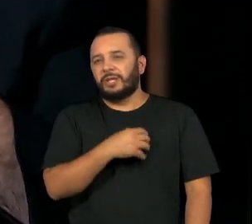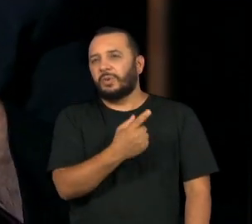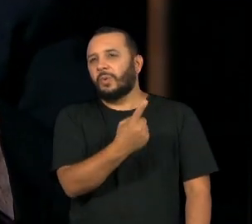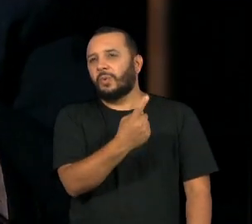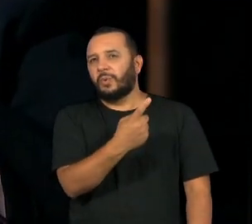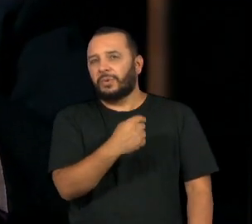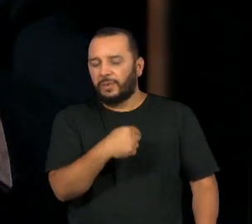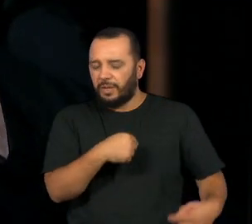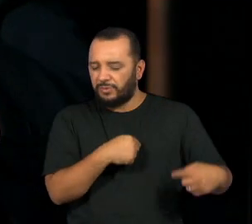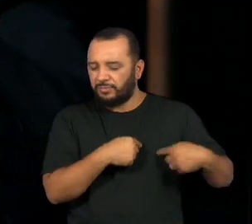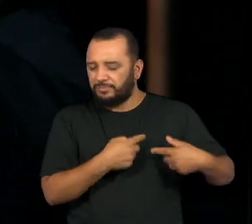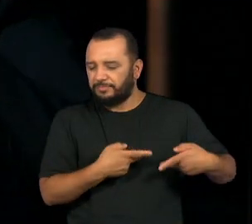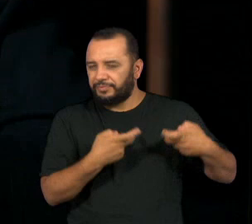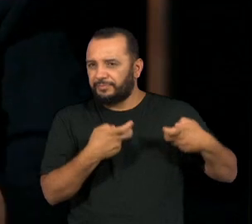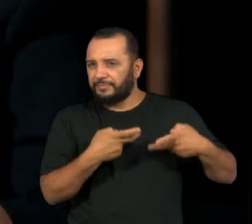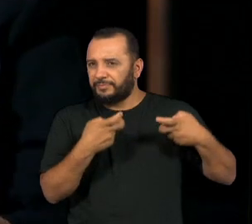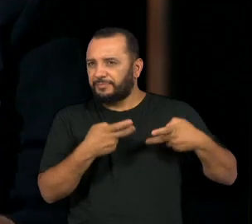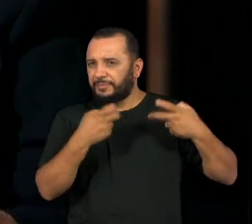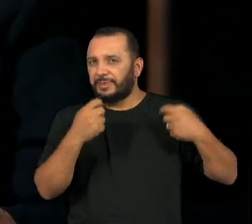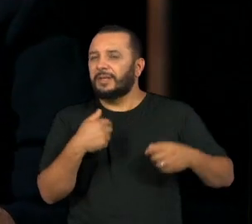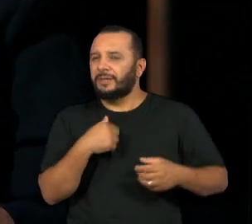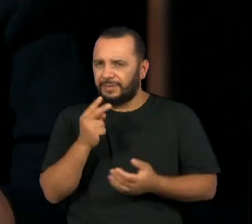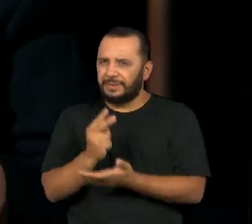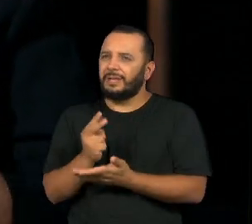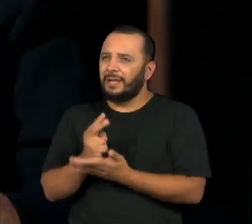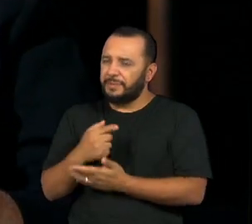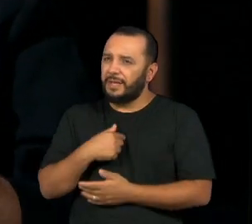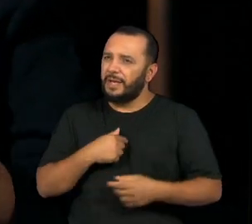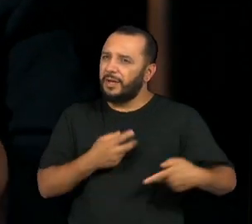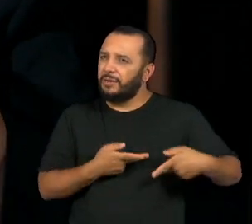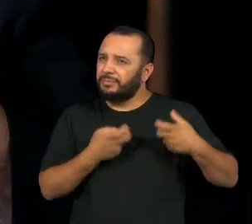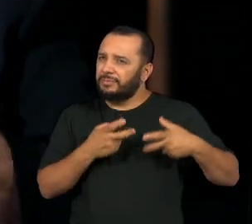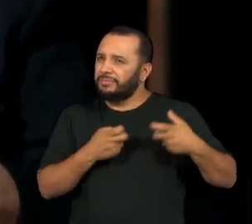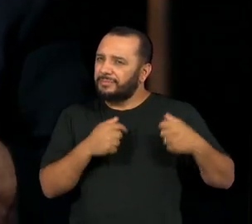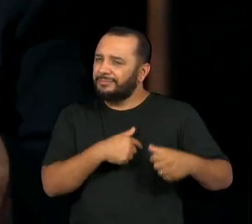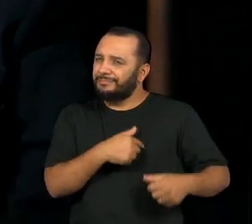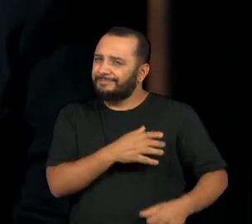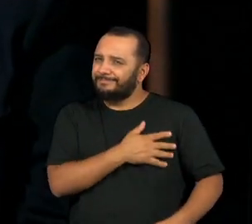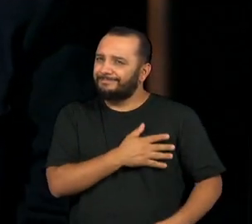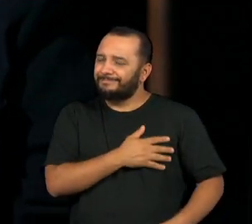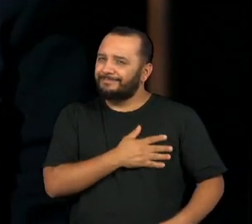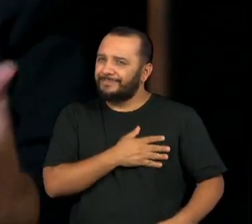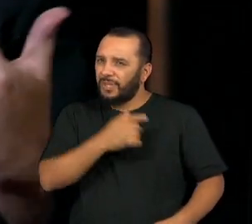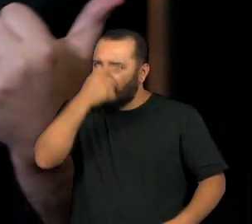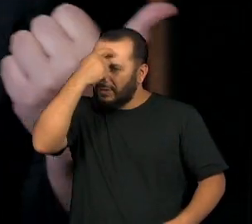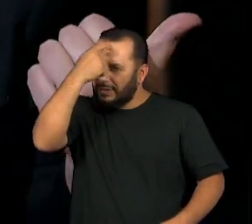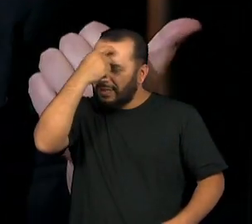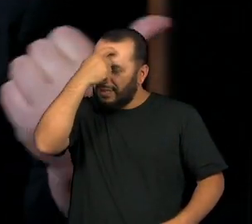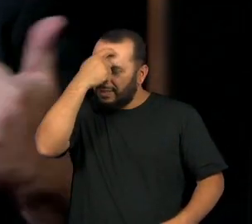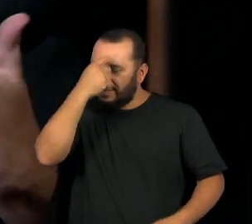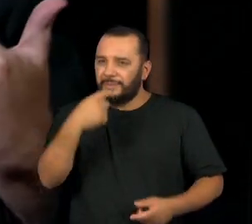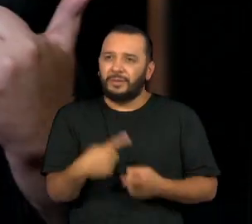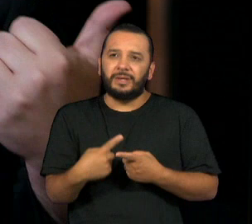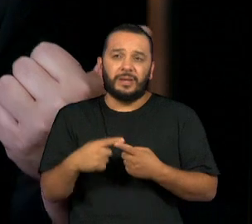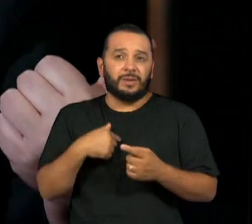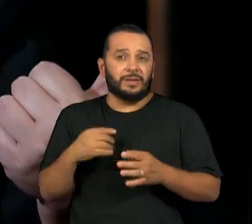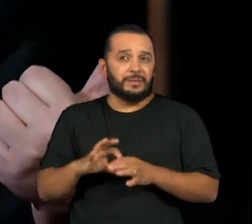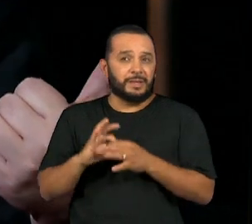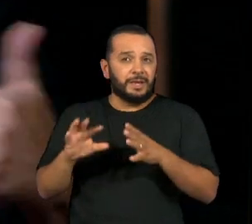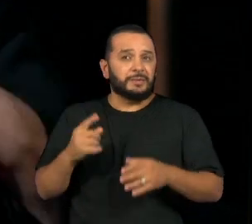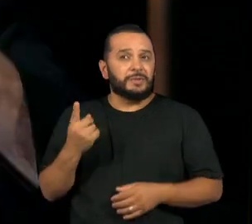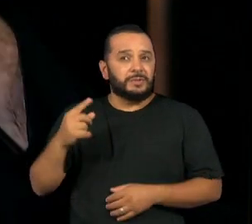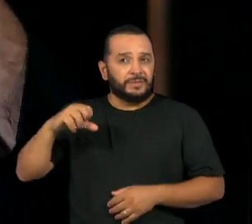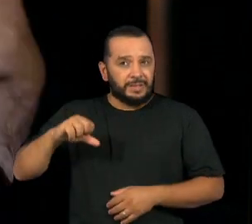o coração. Então eu sempre ouvi meu coração graças à liberdade que eu tive. Década de 65, era duro